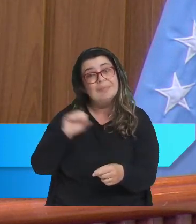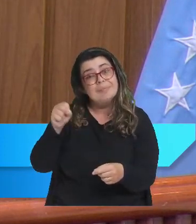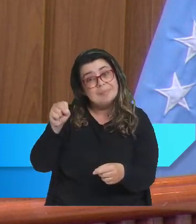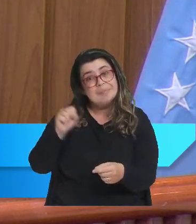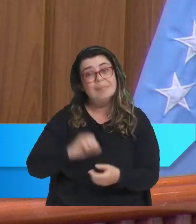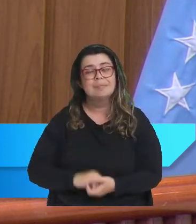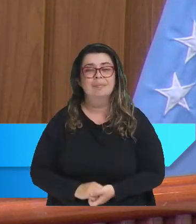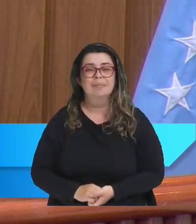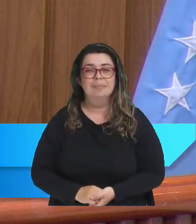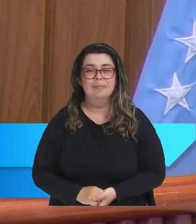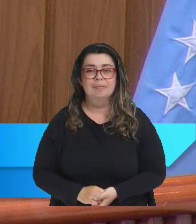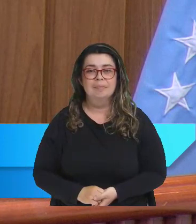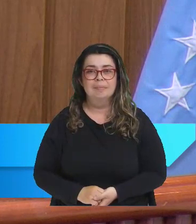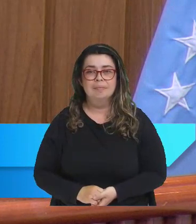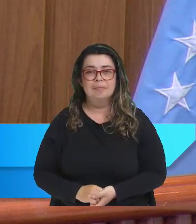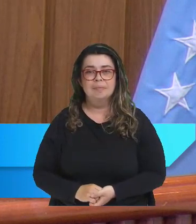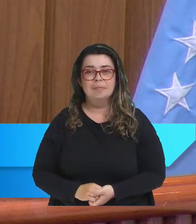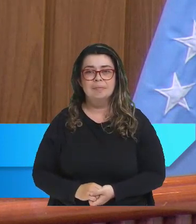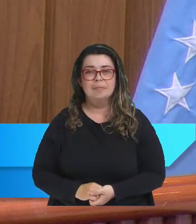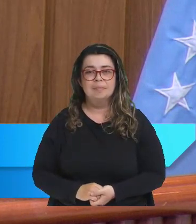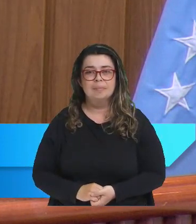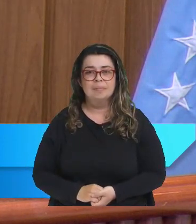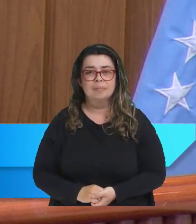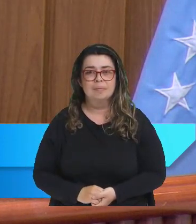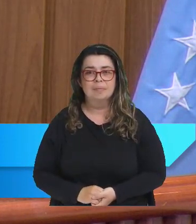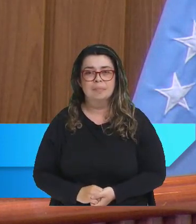assim, isso está